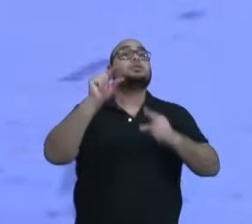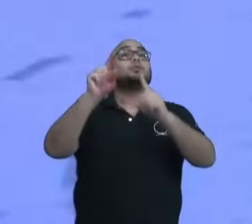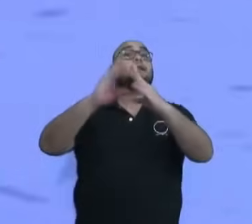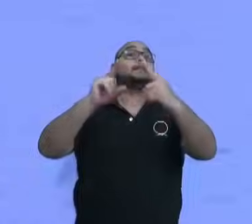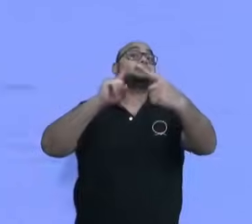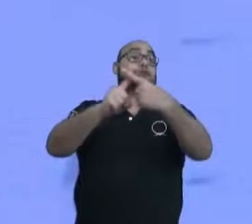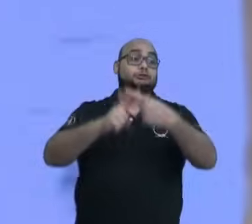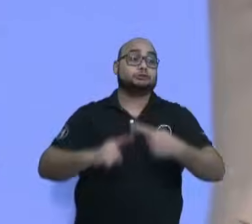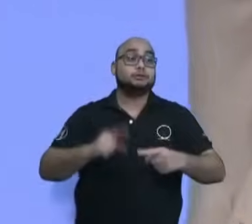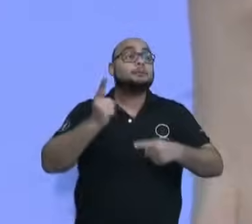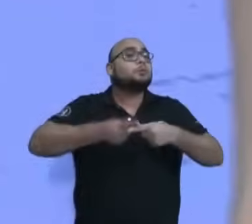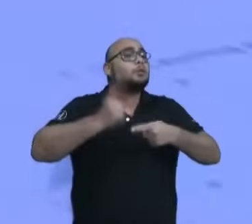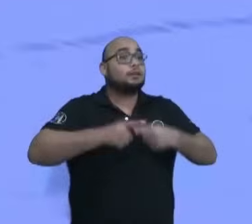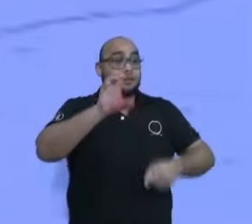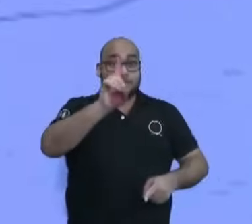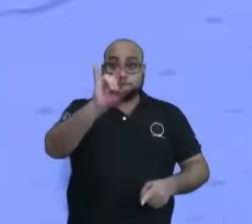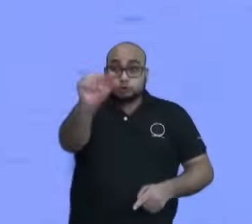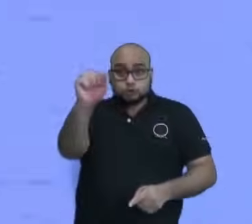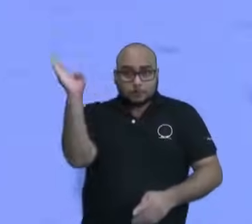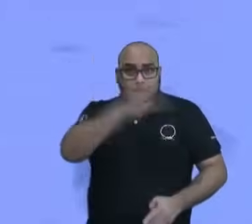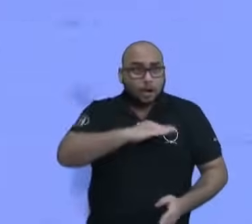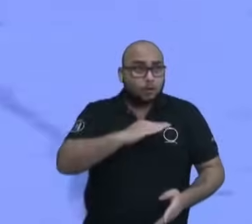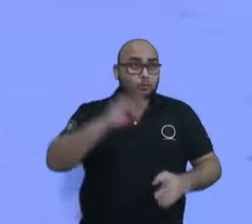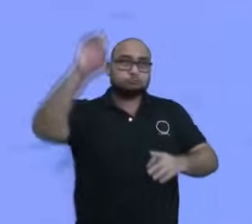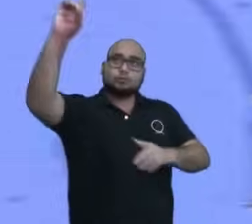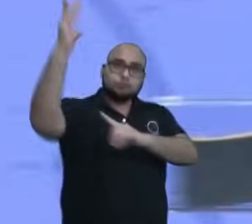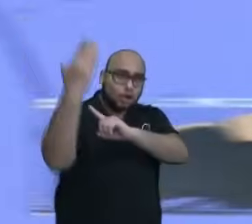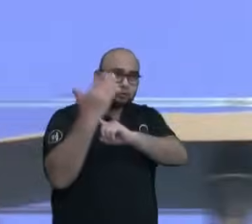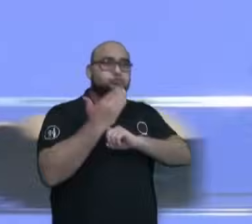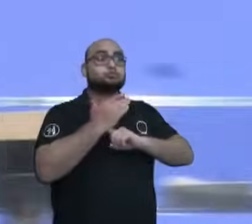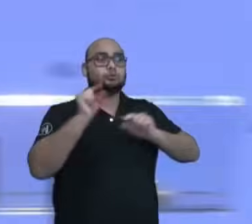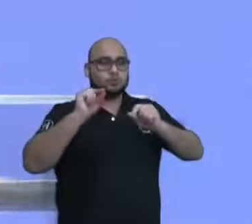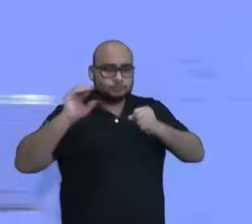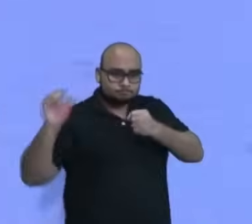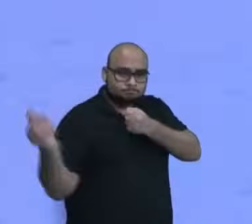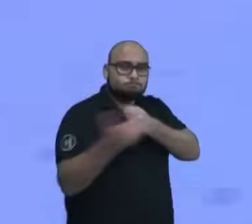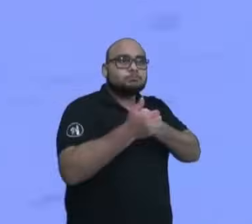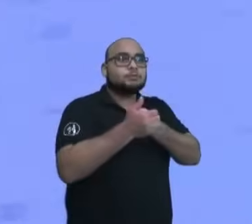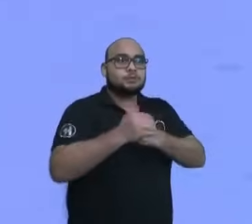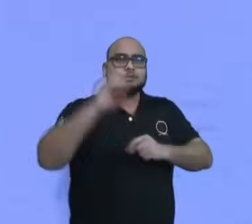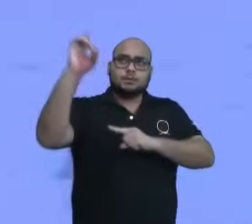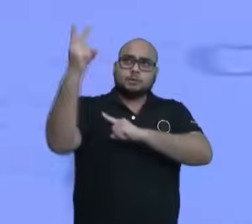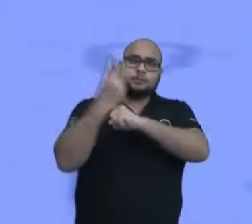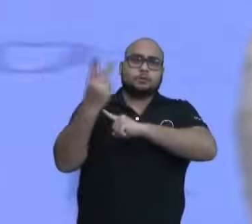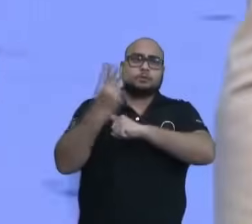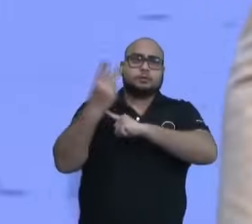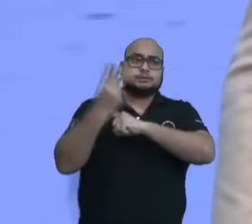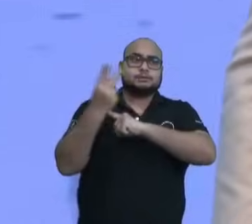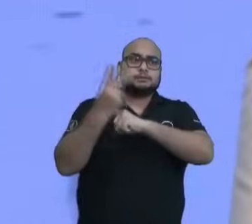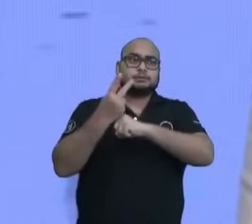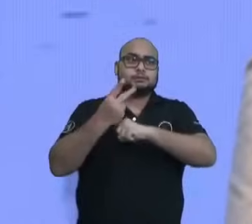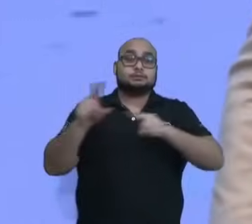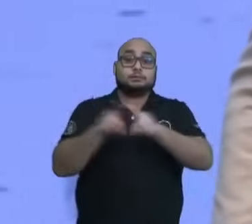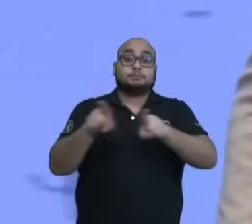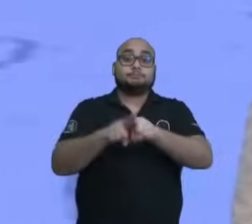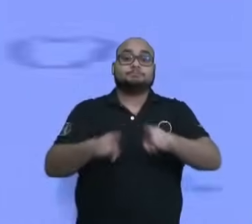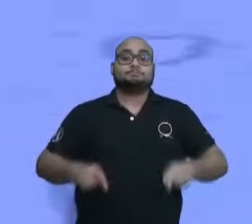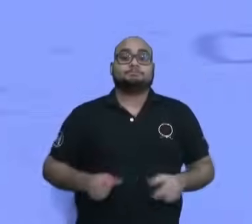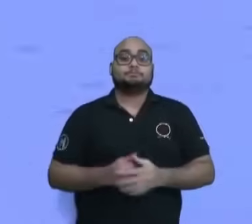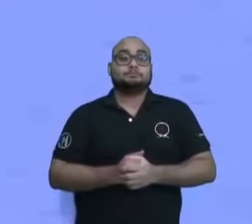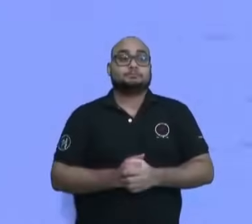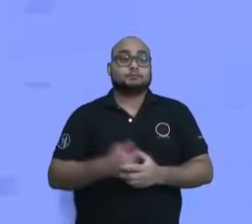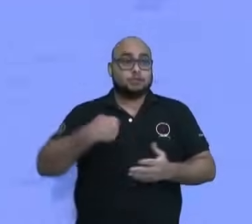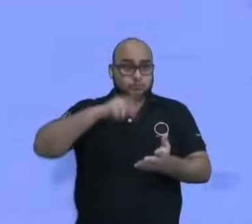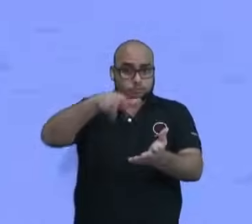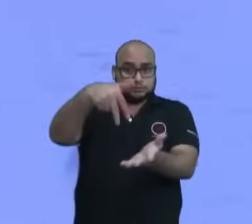adversidade me esconderá no seu Pavilhão no oculto do seu Tabernáculo me esconderá e por mear sobre a rocha o